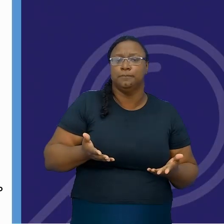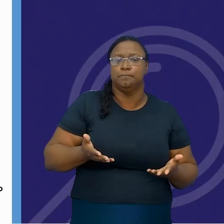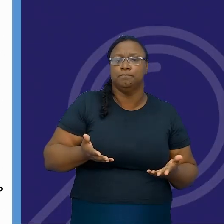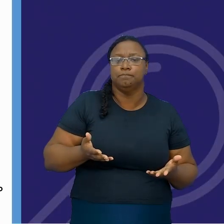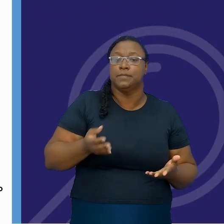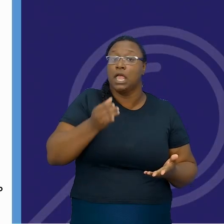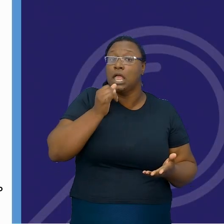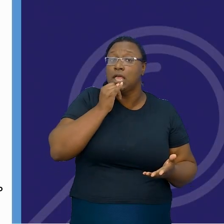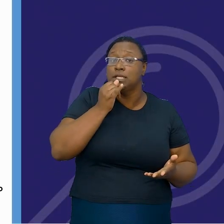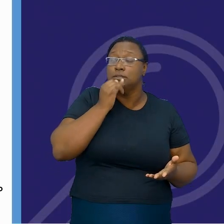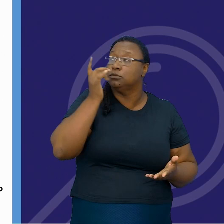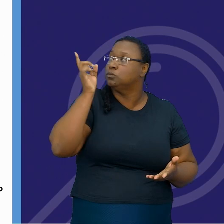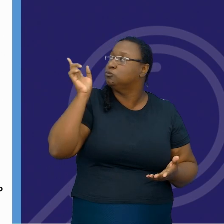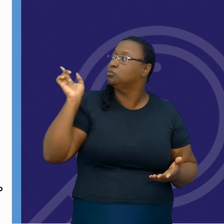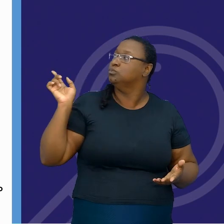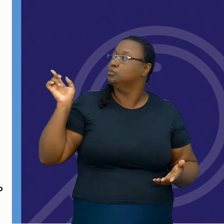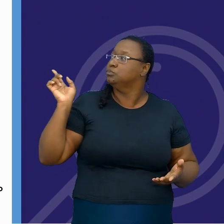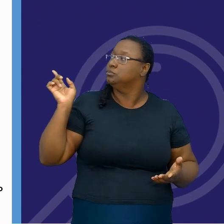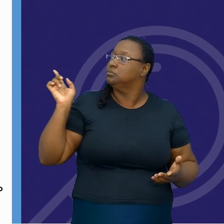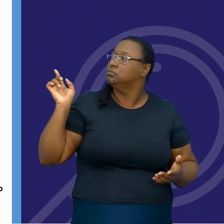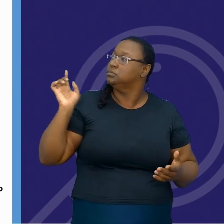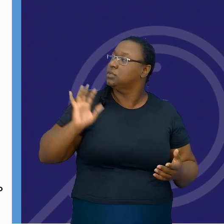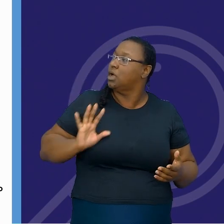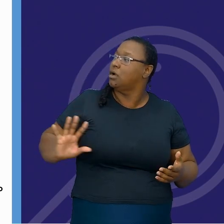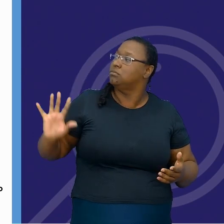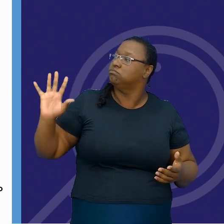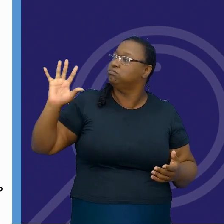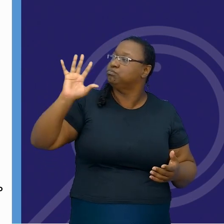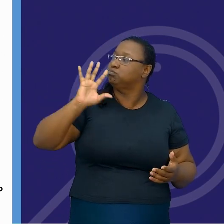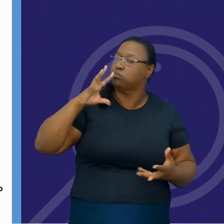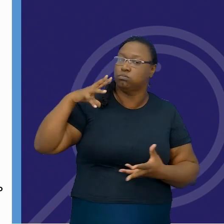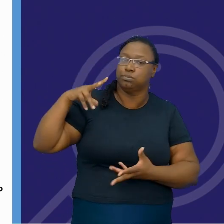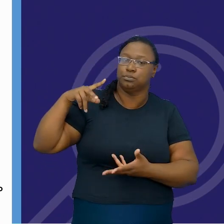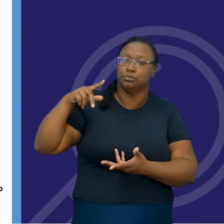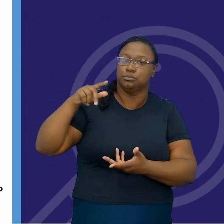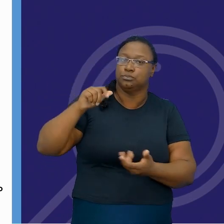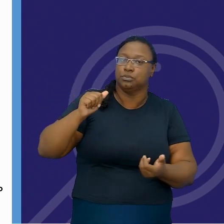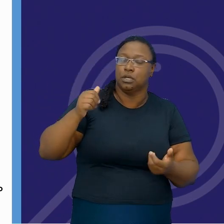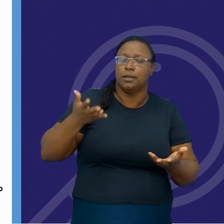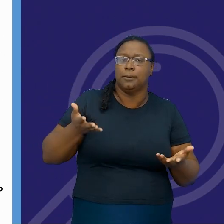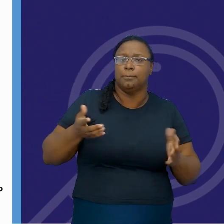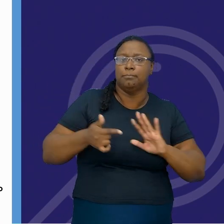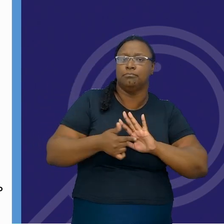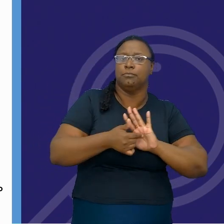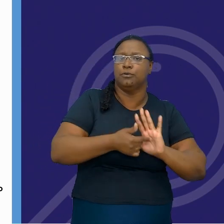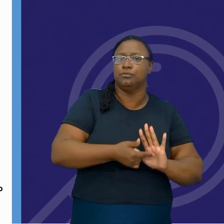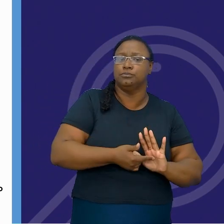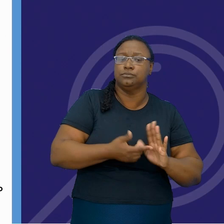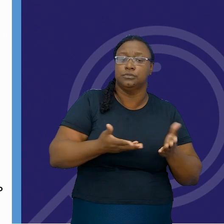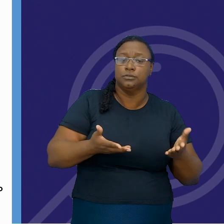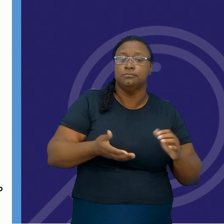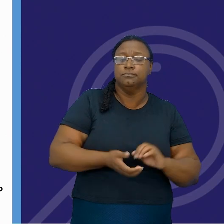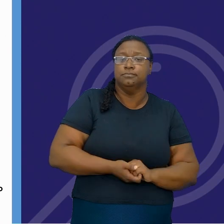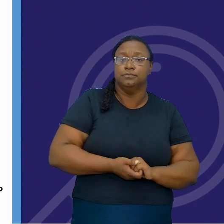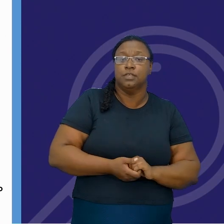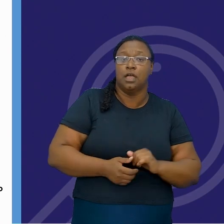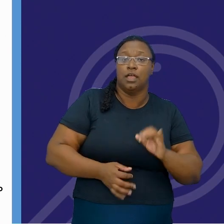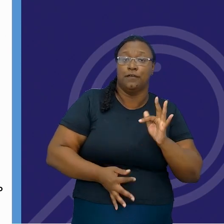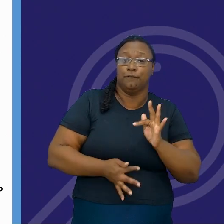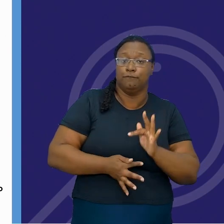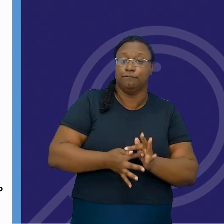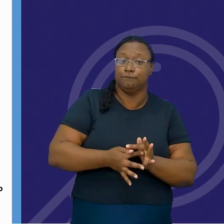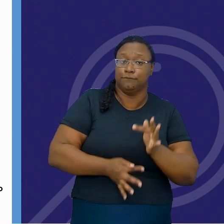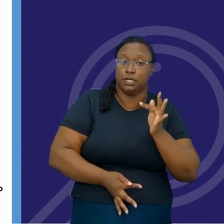Alguns exercícios propostos, né, para essa situação, que consideram relevantes para ir além da disciplina de física,